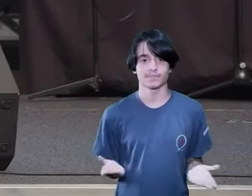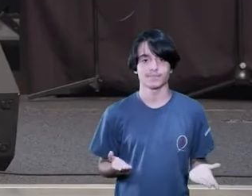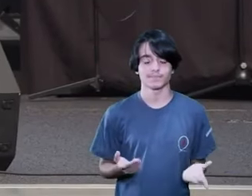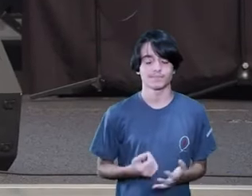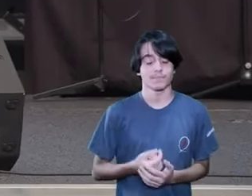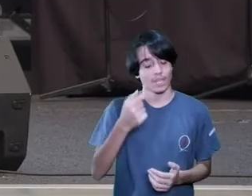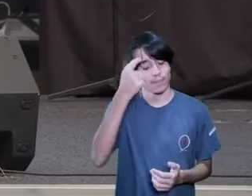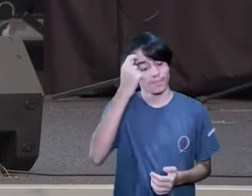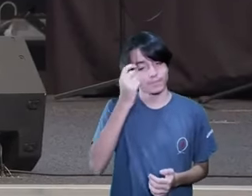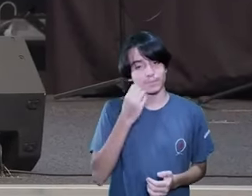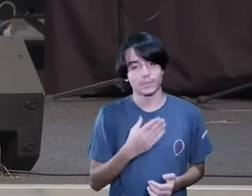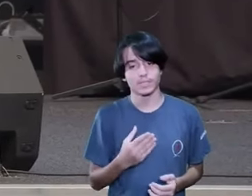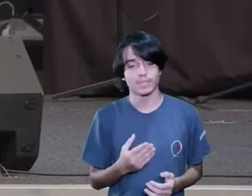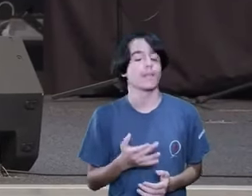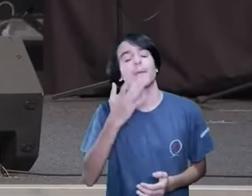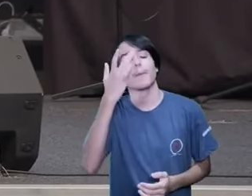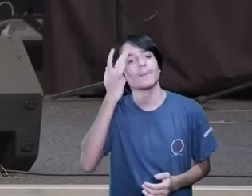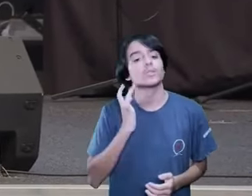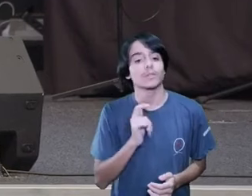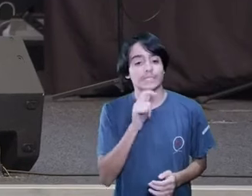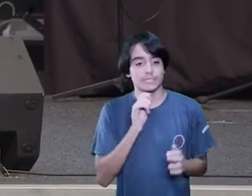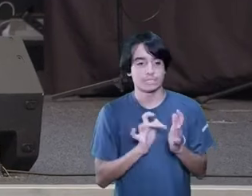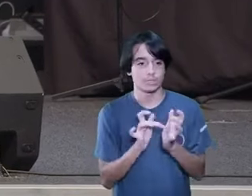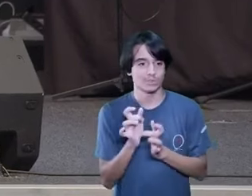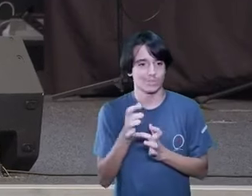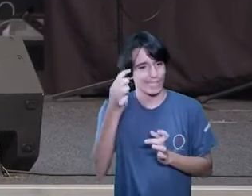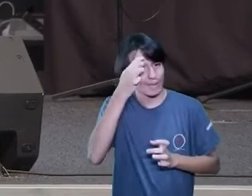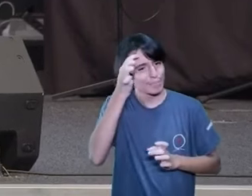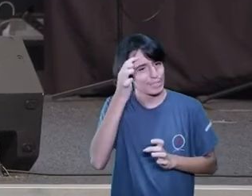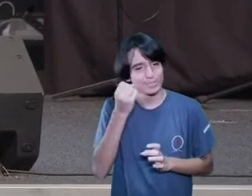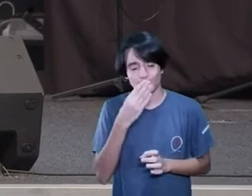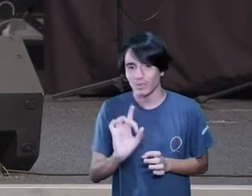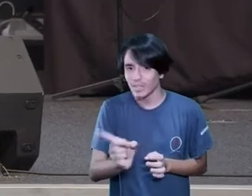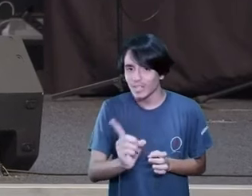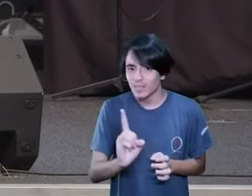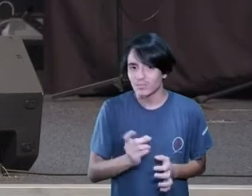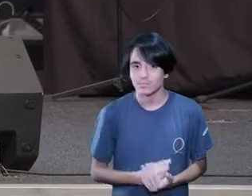Você sabia que quem não tem Jesus não está bem da cabeça?